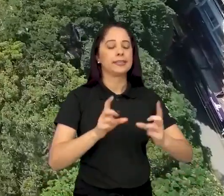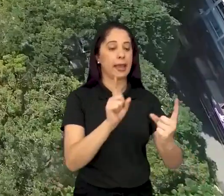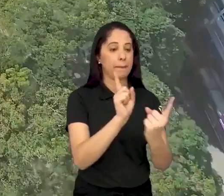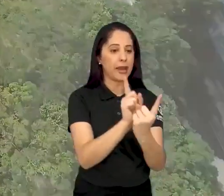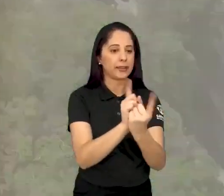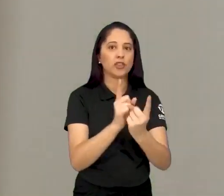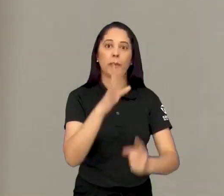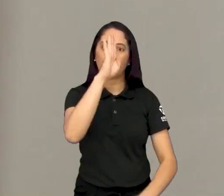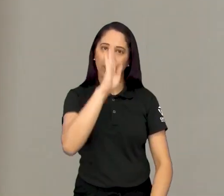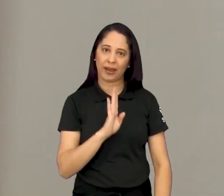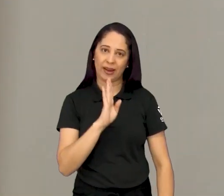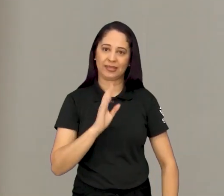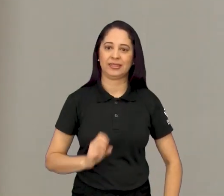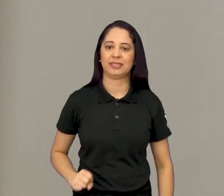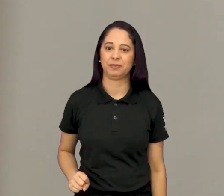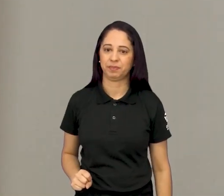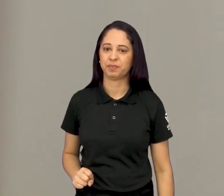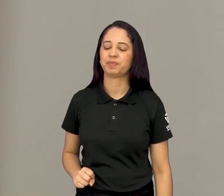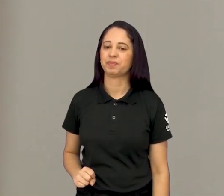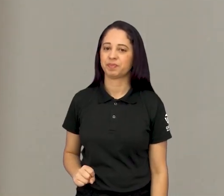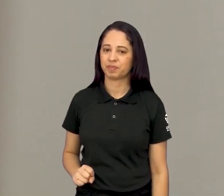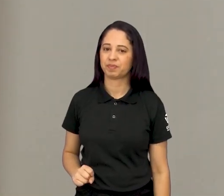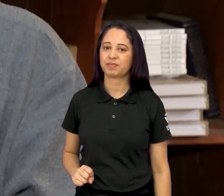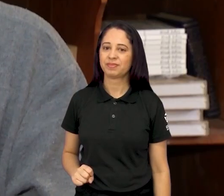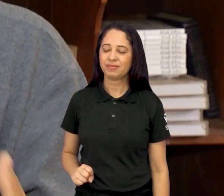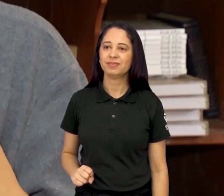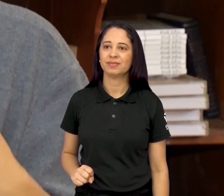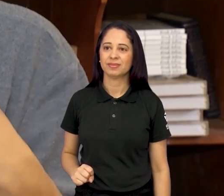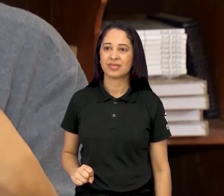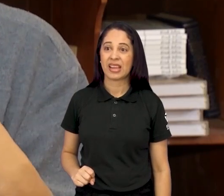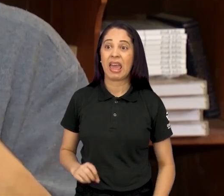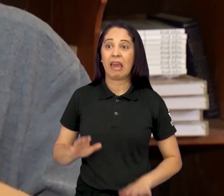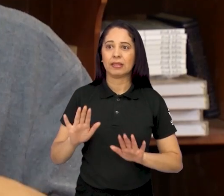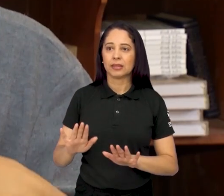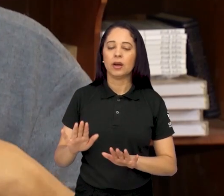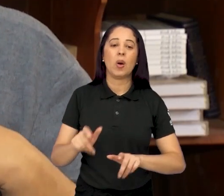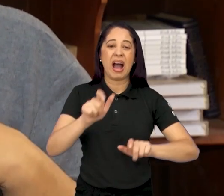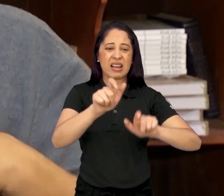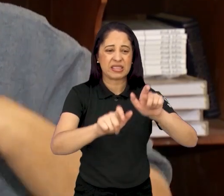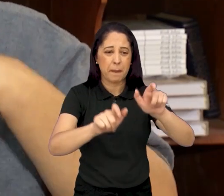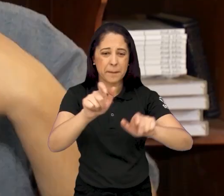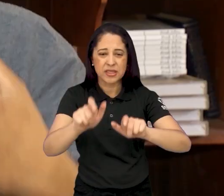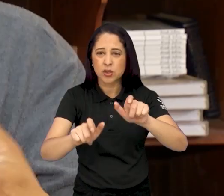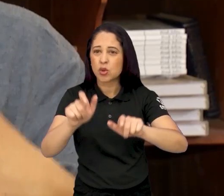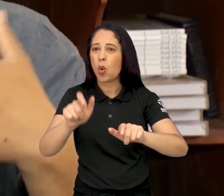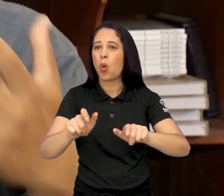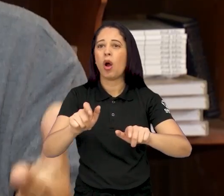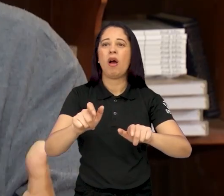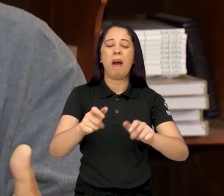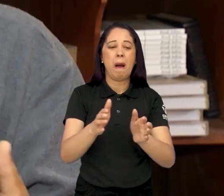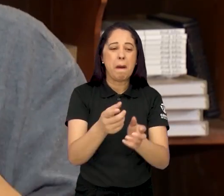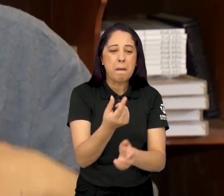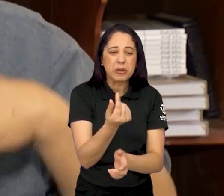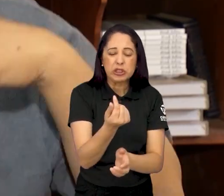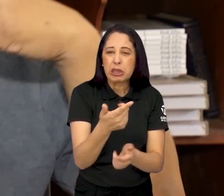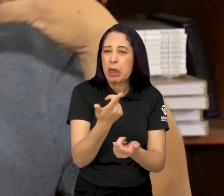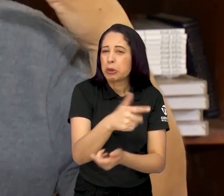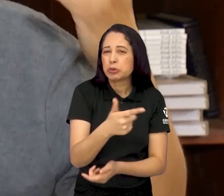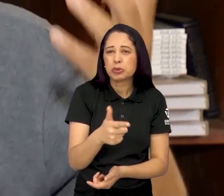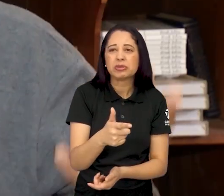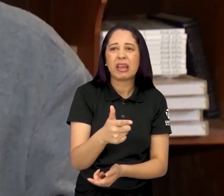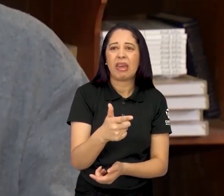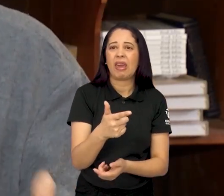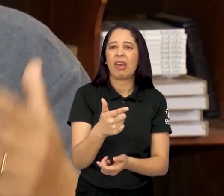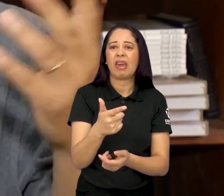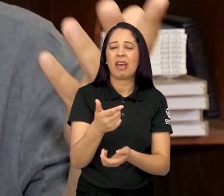maior parte das consultas era de forma gratuita. A importância é que muita gente que não tinha condições de ir para uma cidade como Campos